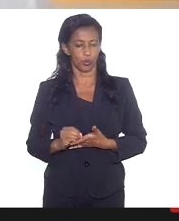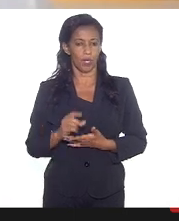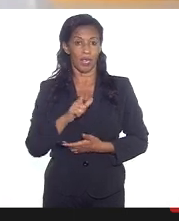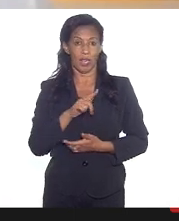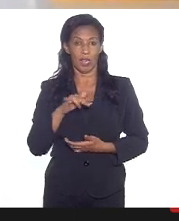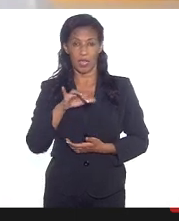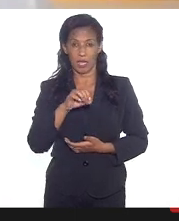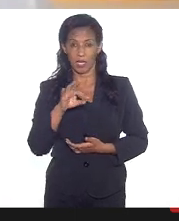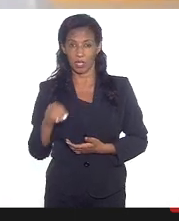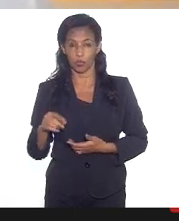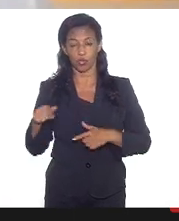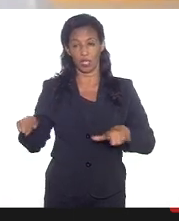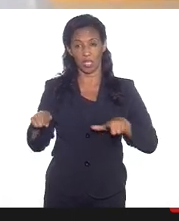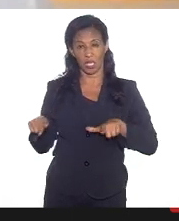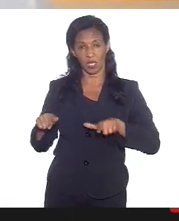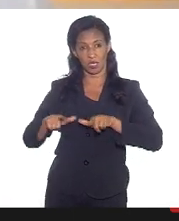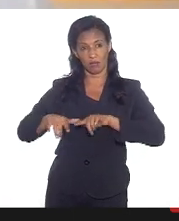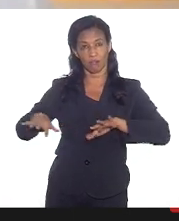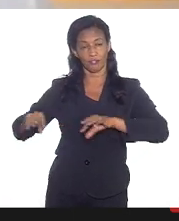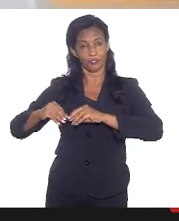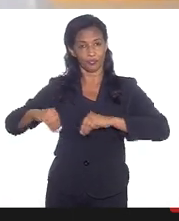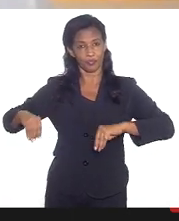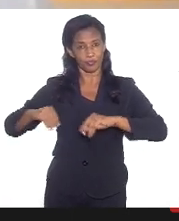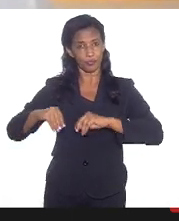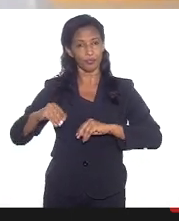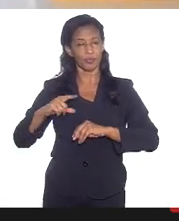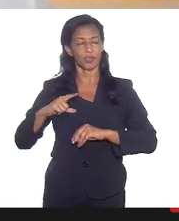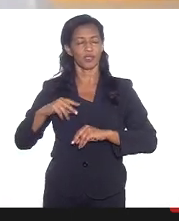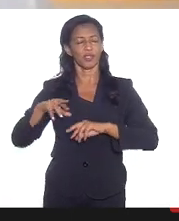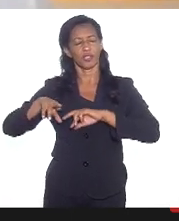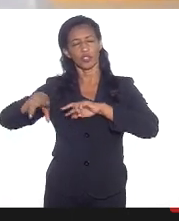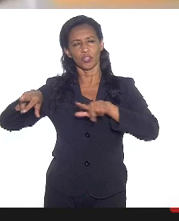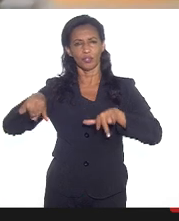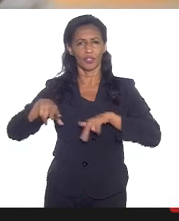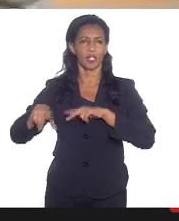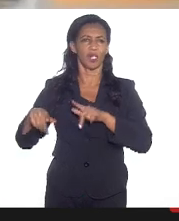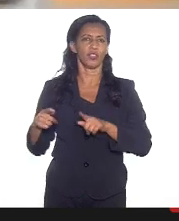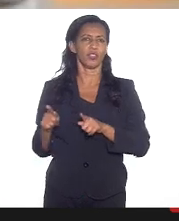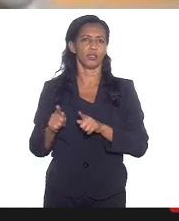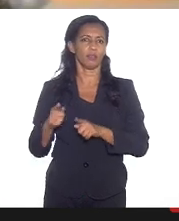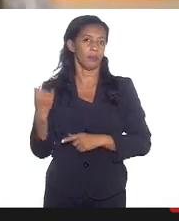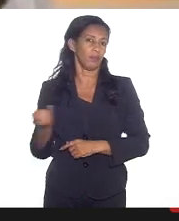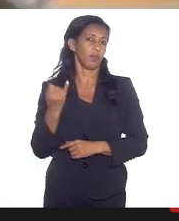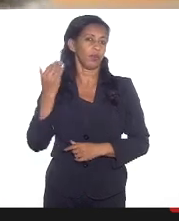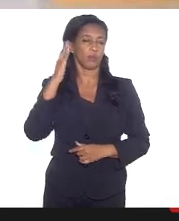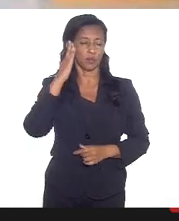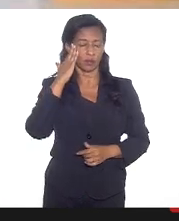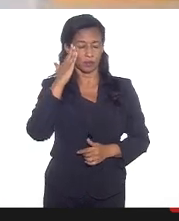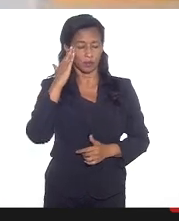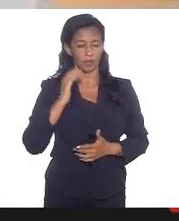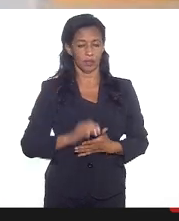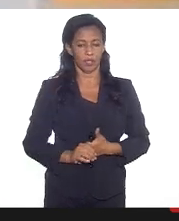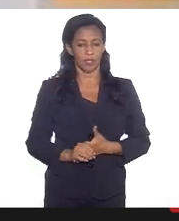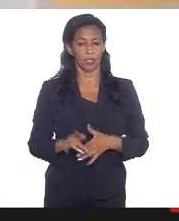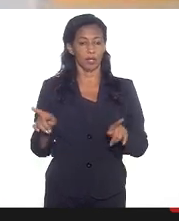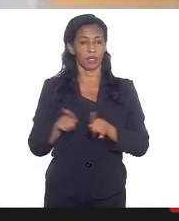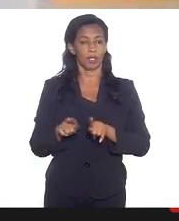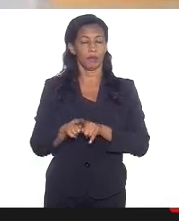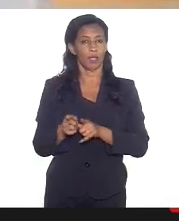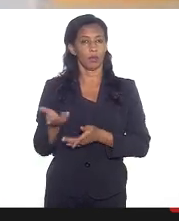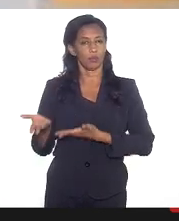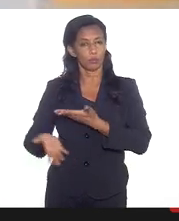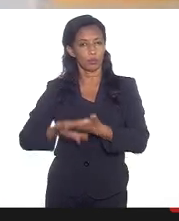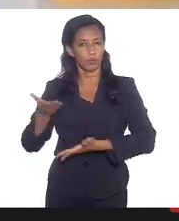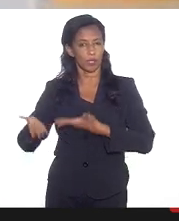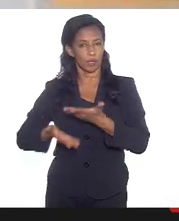líquidos, e esses líquidos têm outros usos diferentes. Então, é muito importante entender, inclusive, o tratamento